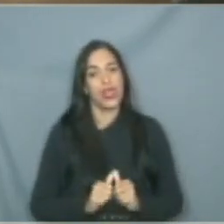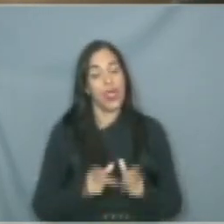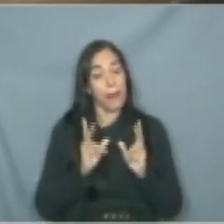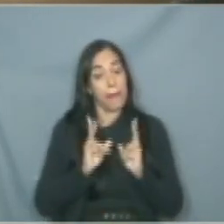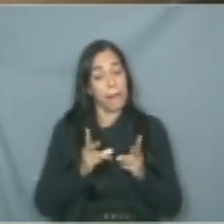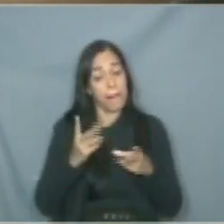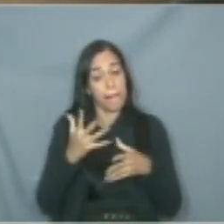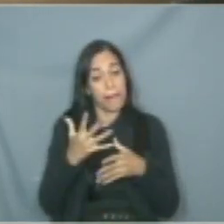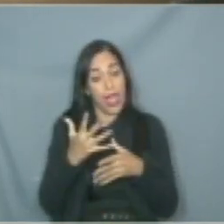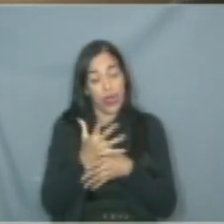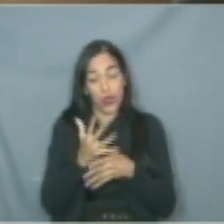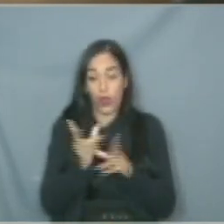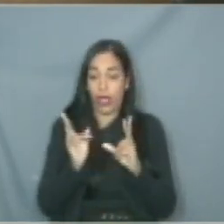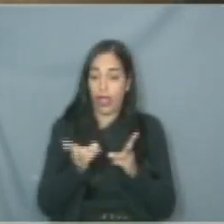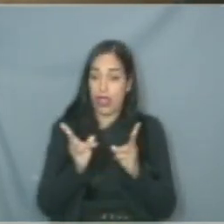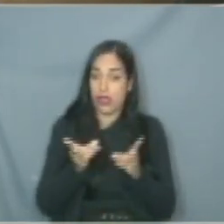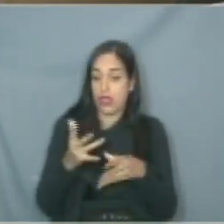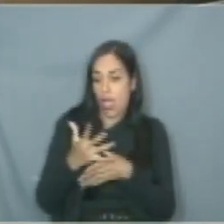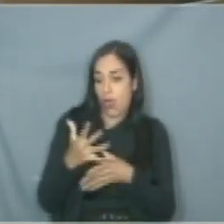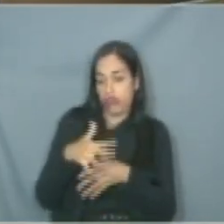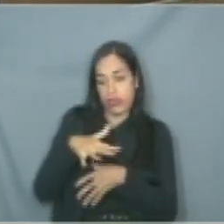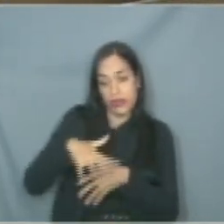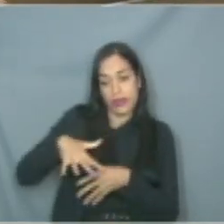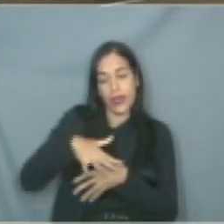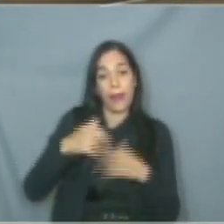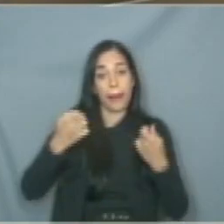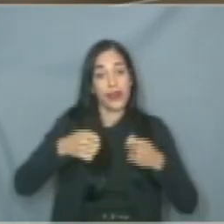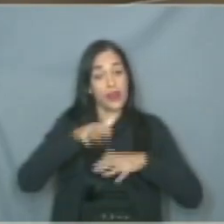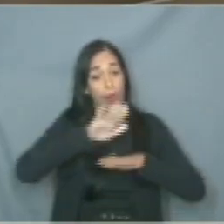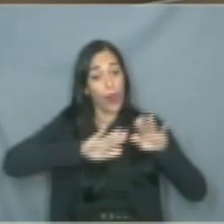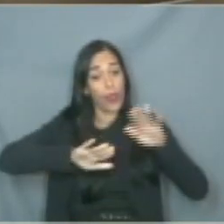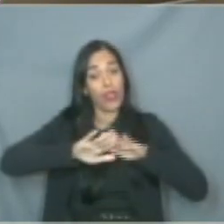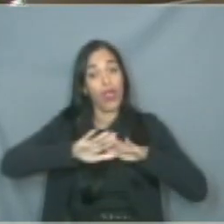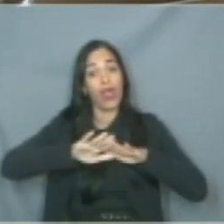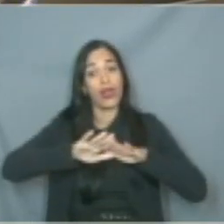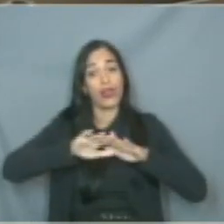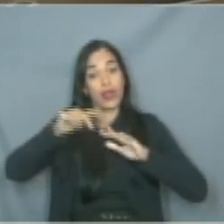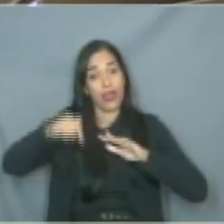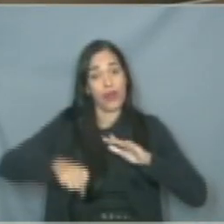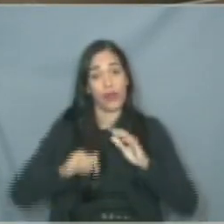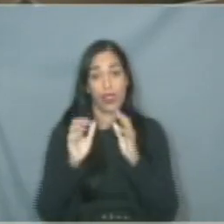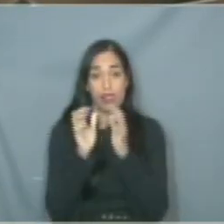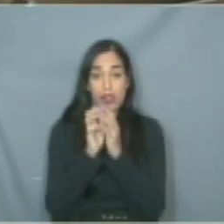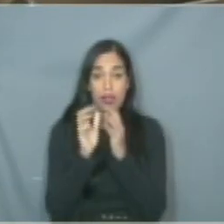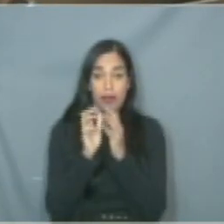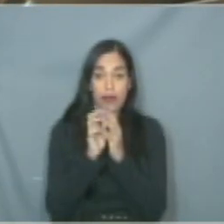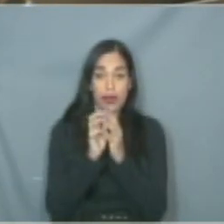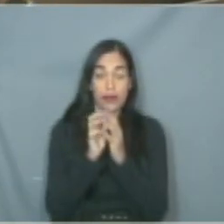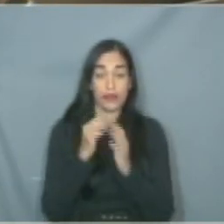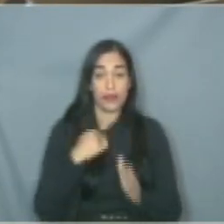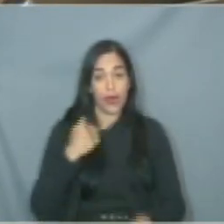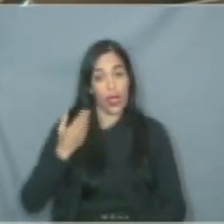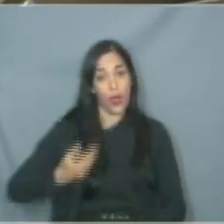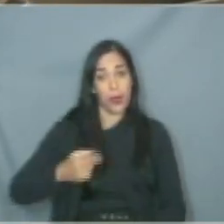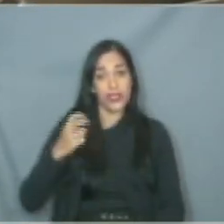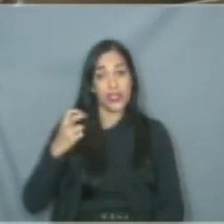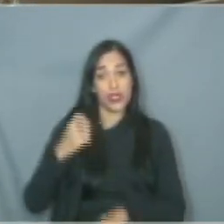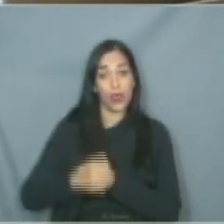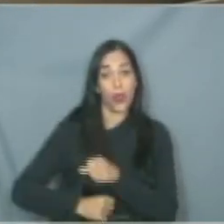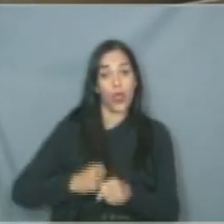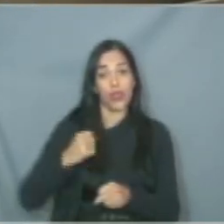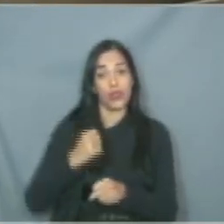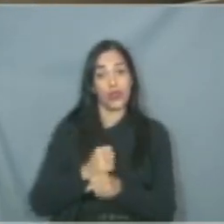urbana. Então, tem que tomar conta daquilo do nosso território, do território recifense. Eu passei 5 anos como presidente da